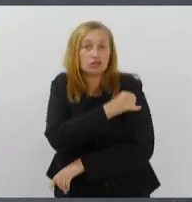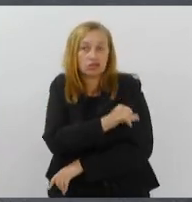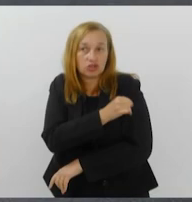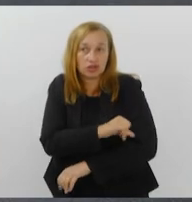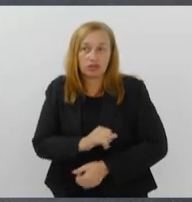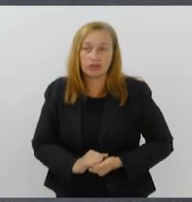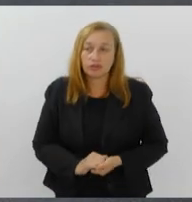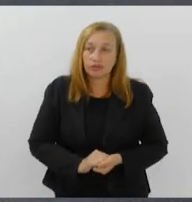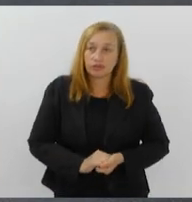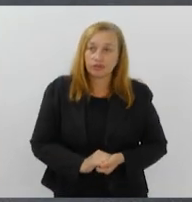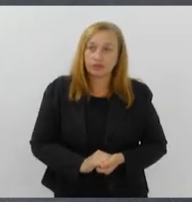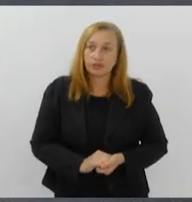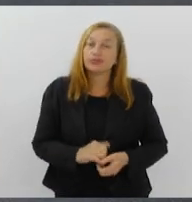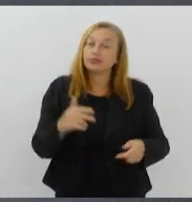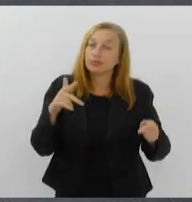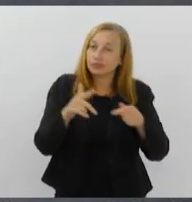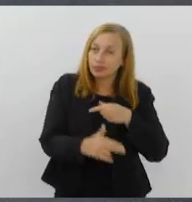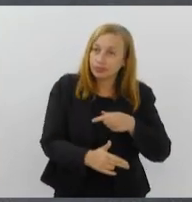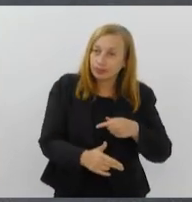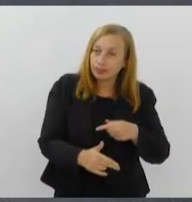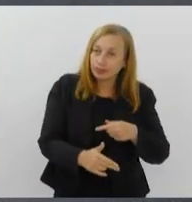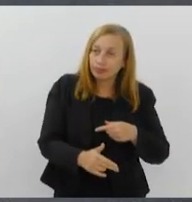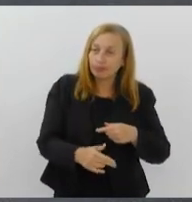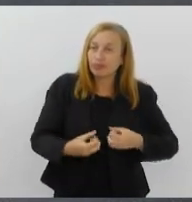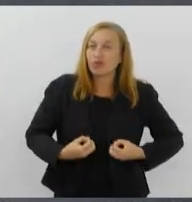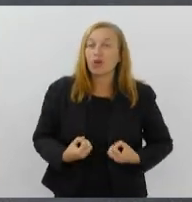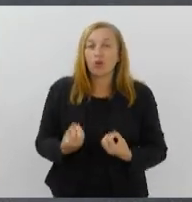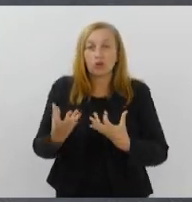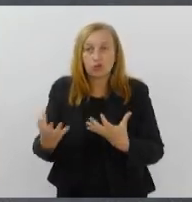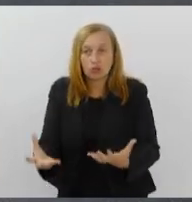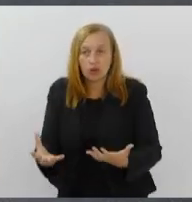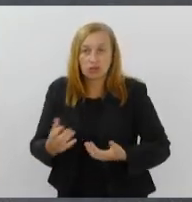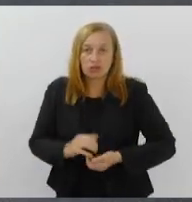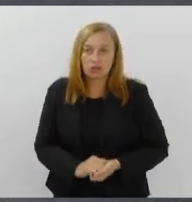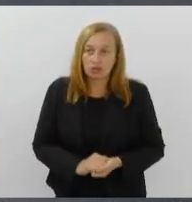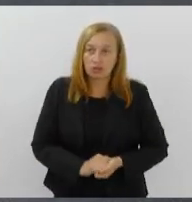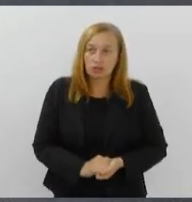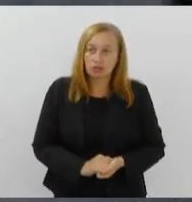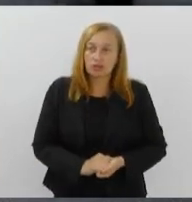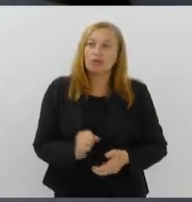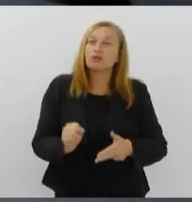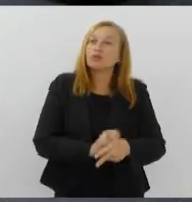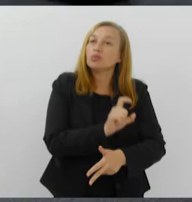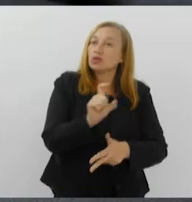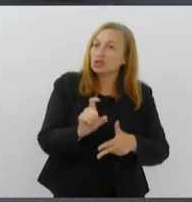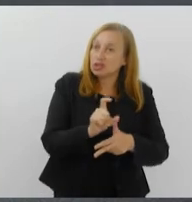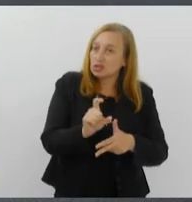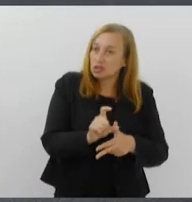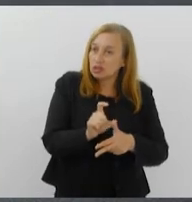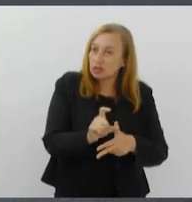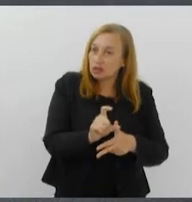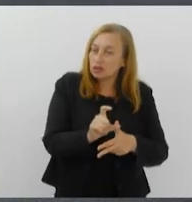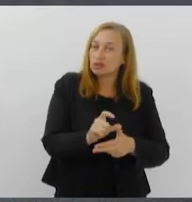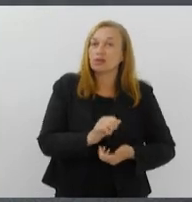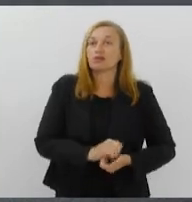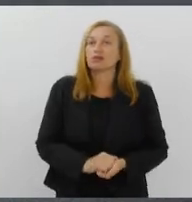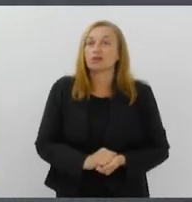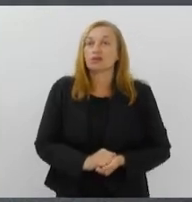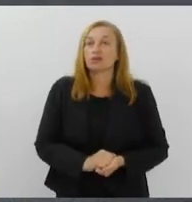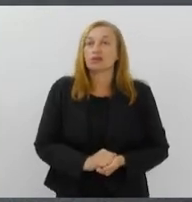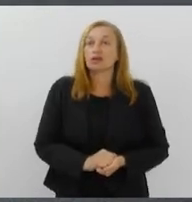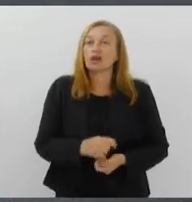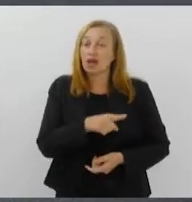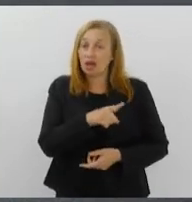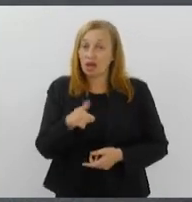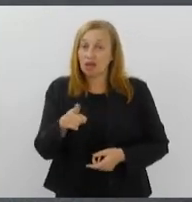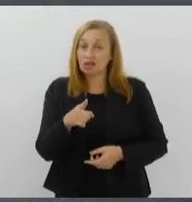Janeiro intervir, fazer uma doação para o Poder Executivo, para que, enfim, essas políticas